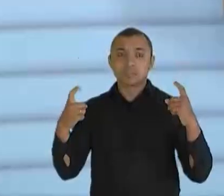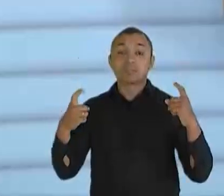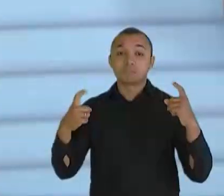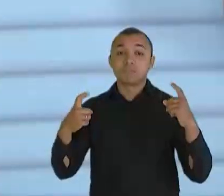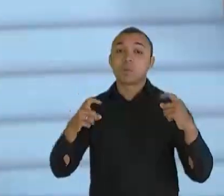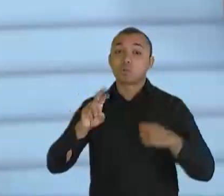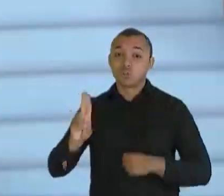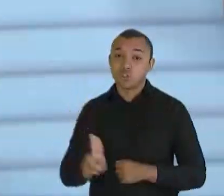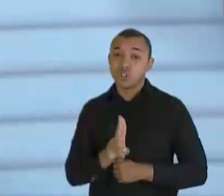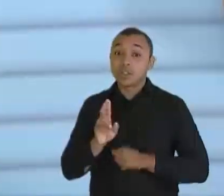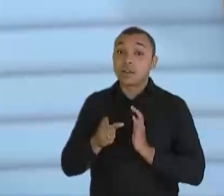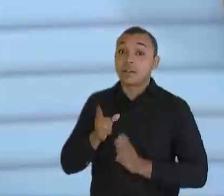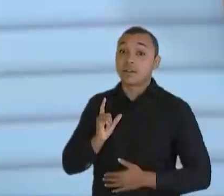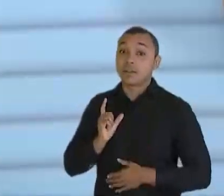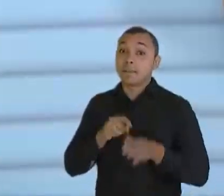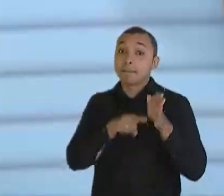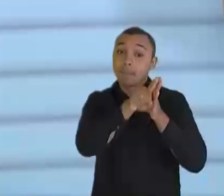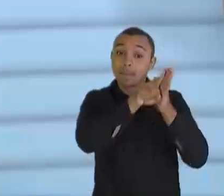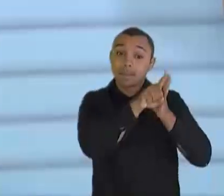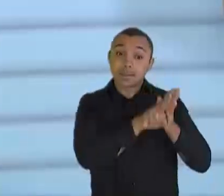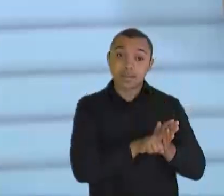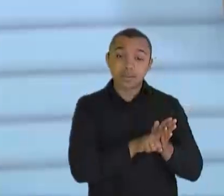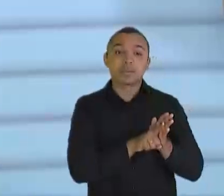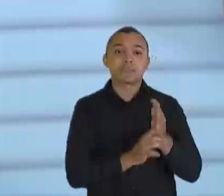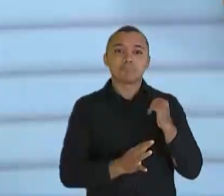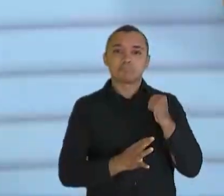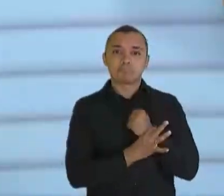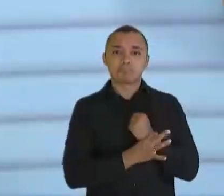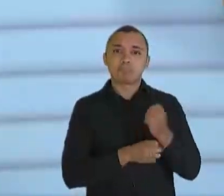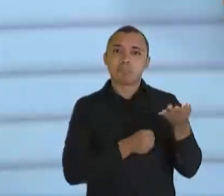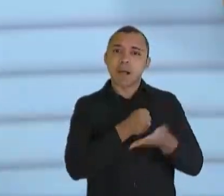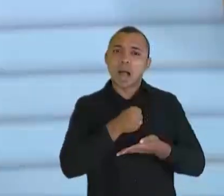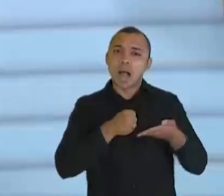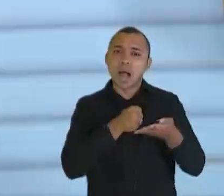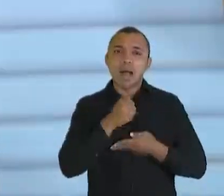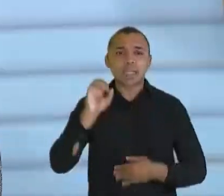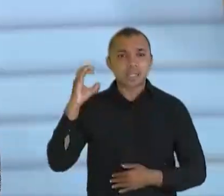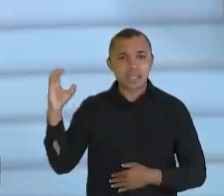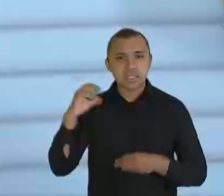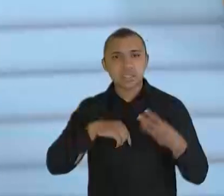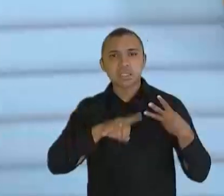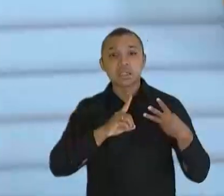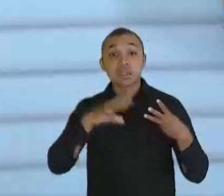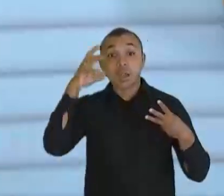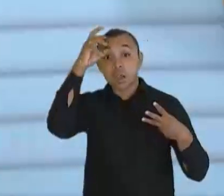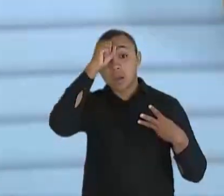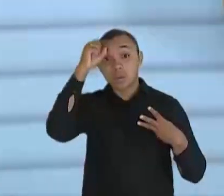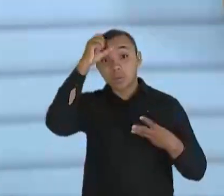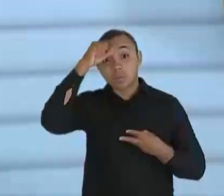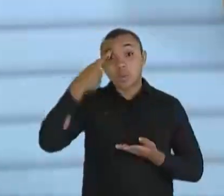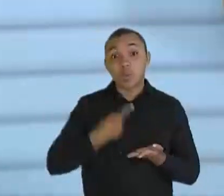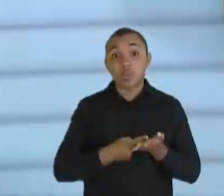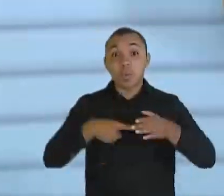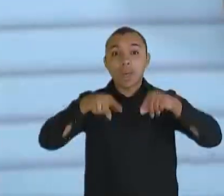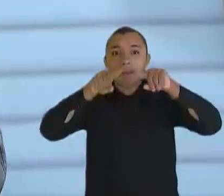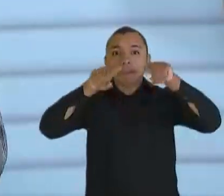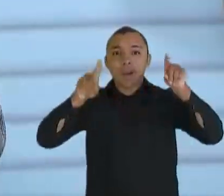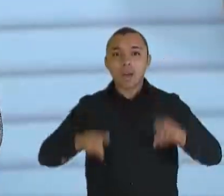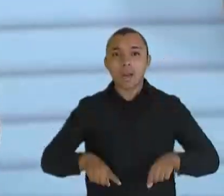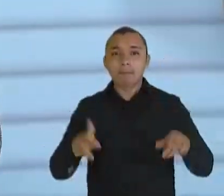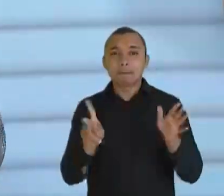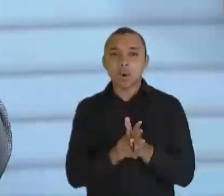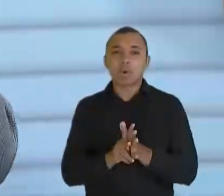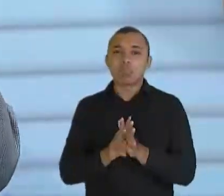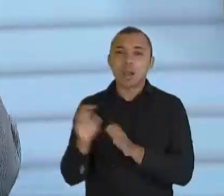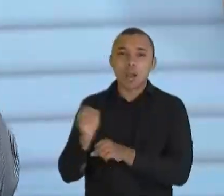muita pesquisa, de boa base técnico-científica, de conhecimento, faz plano de médio e